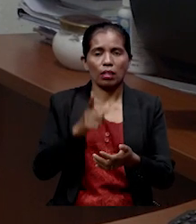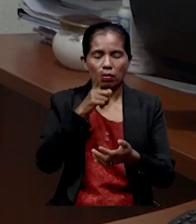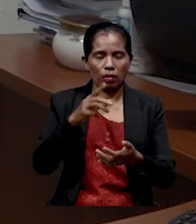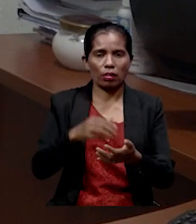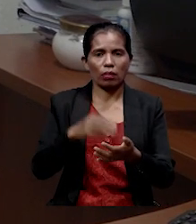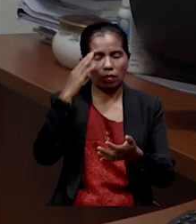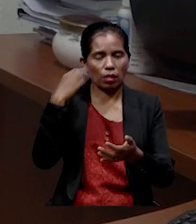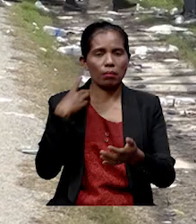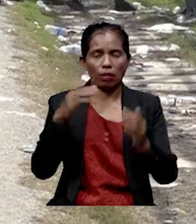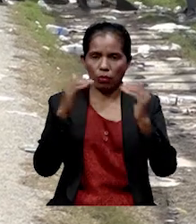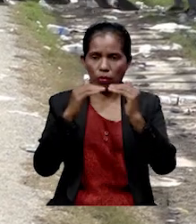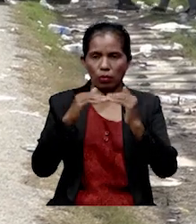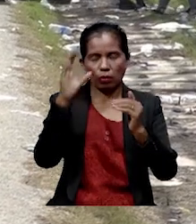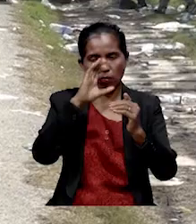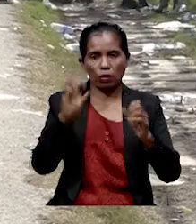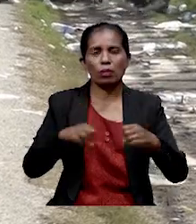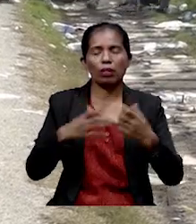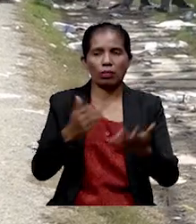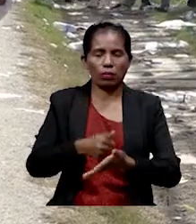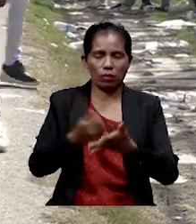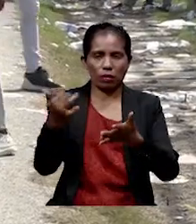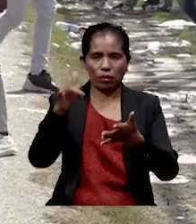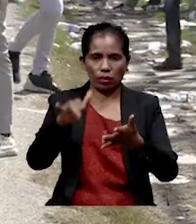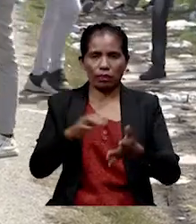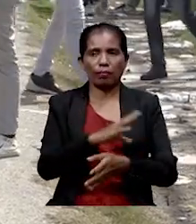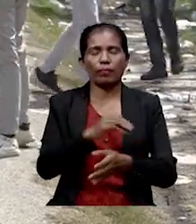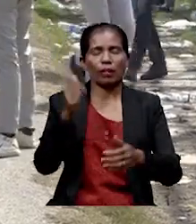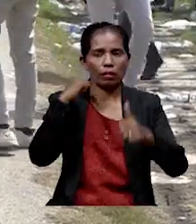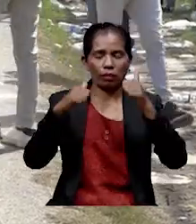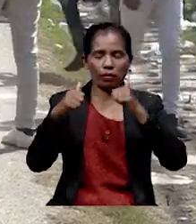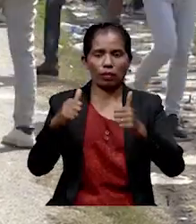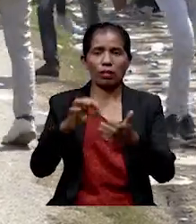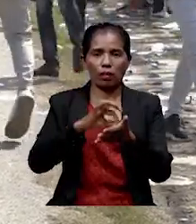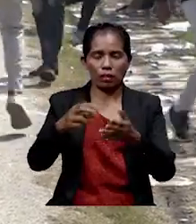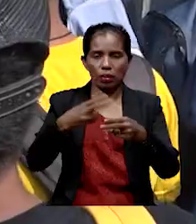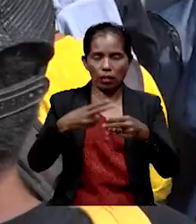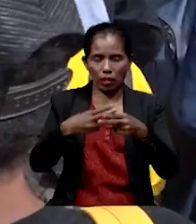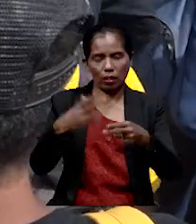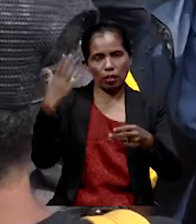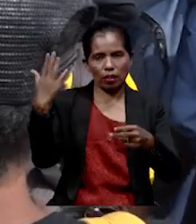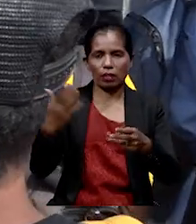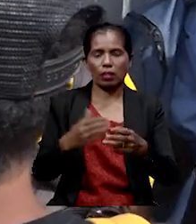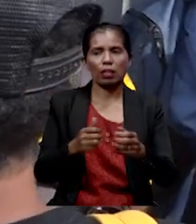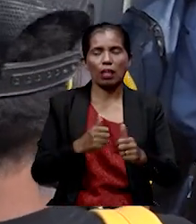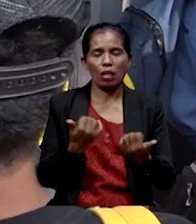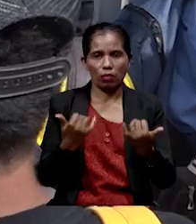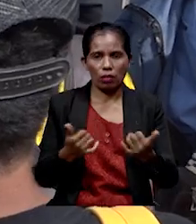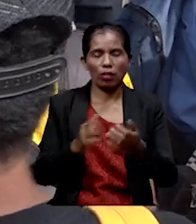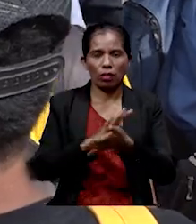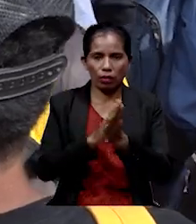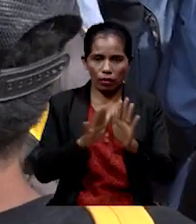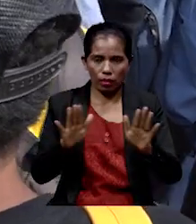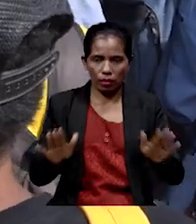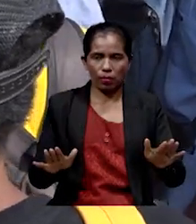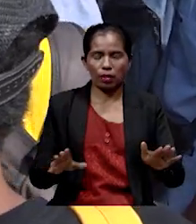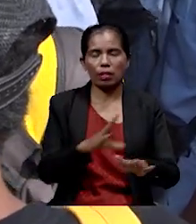buscar solução vacira atividade de registração nem bem halau e a direção nacional emprego exterior lau hak matek fali no estudante